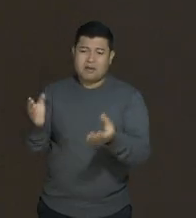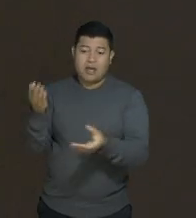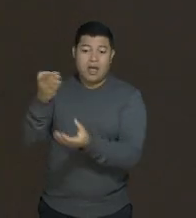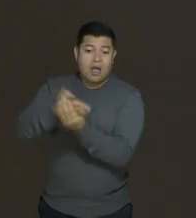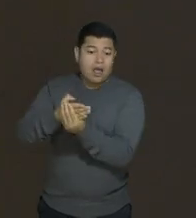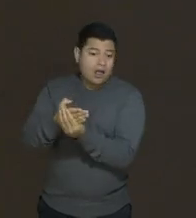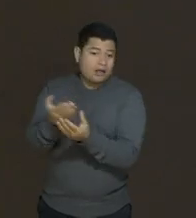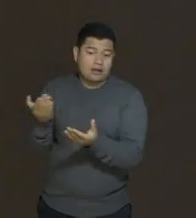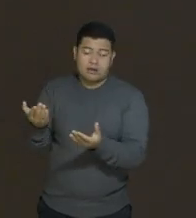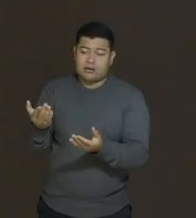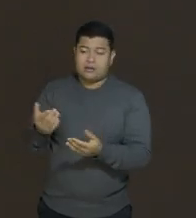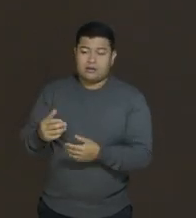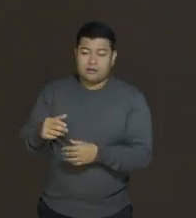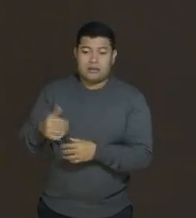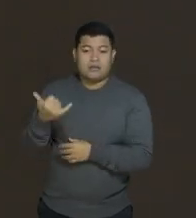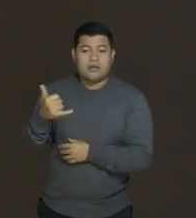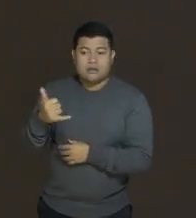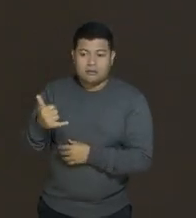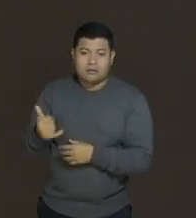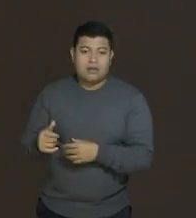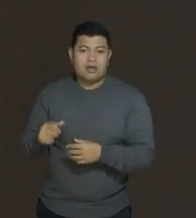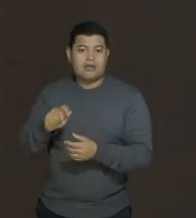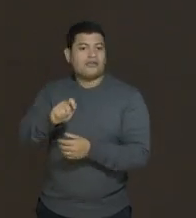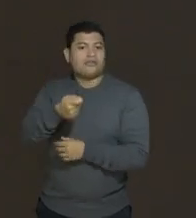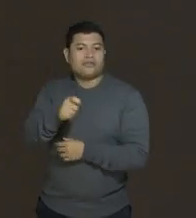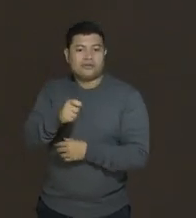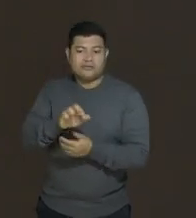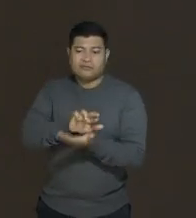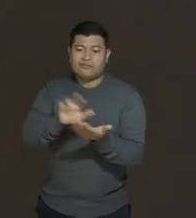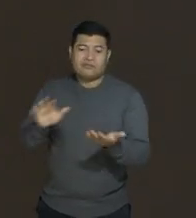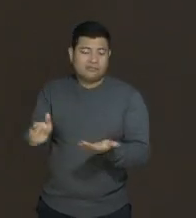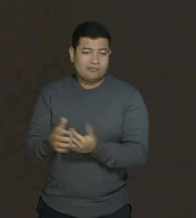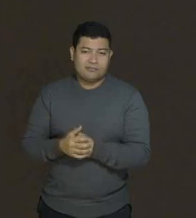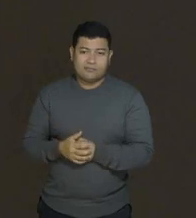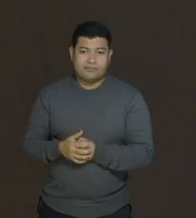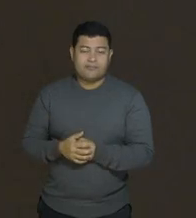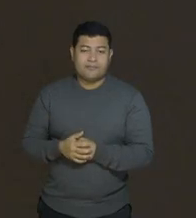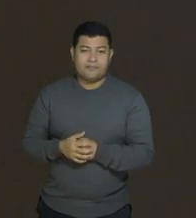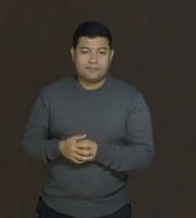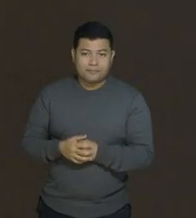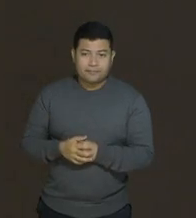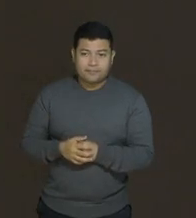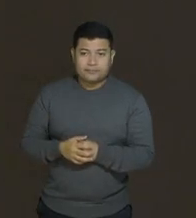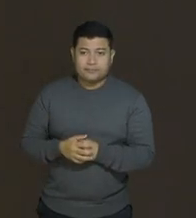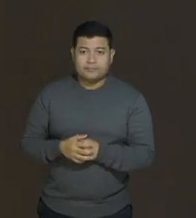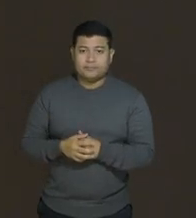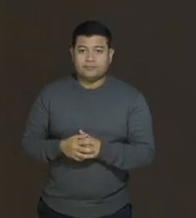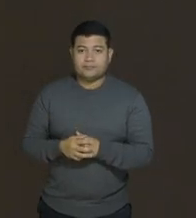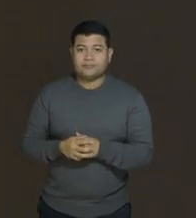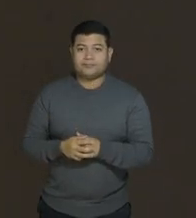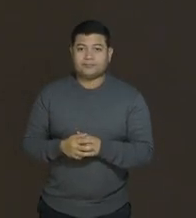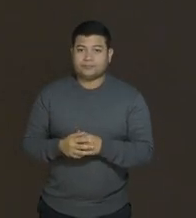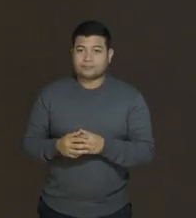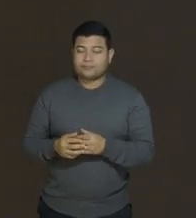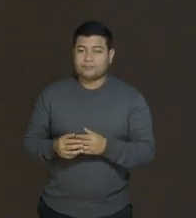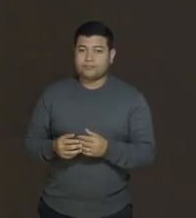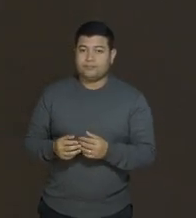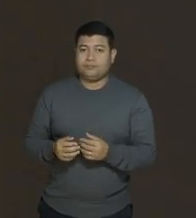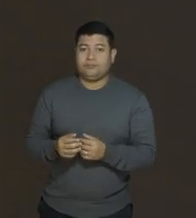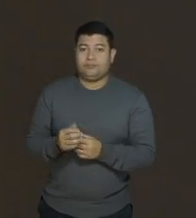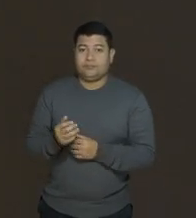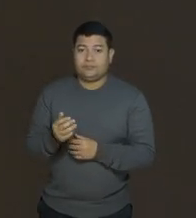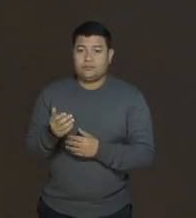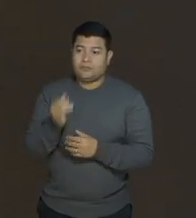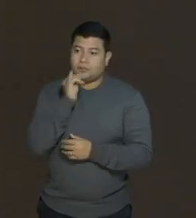de perder as coisas. É facilmente distraído por estímulo alheio da tarefa. Né? Vamos dizer, eles estão sentados